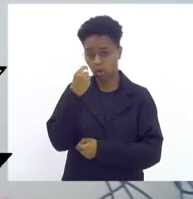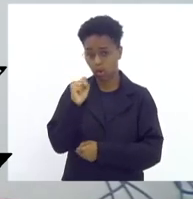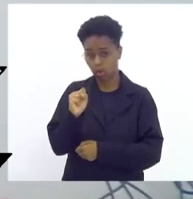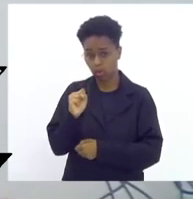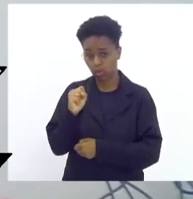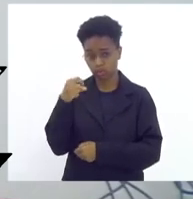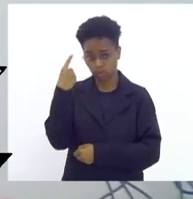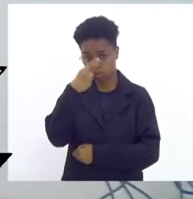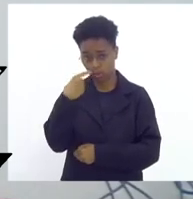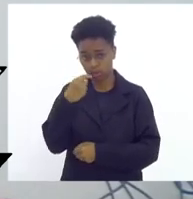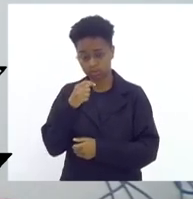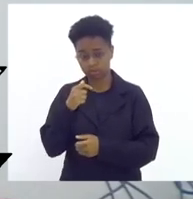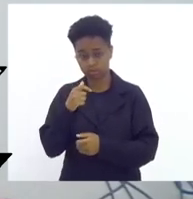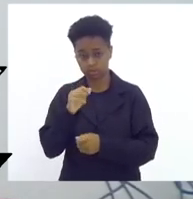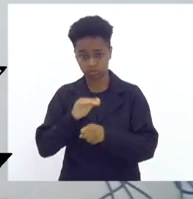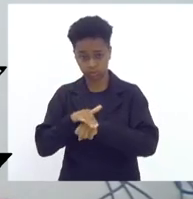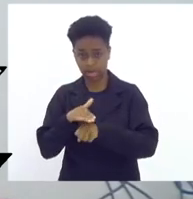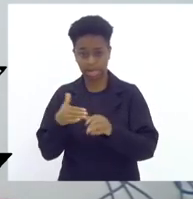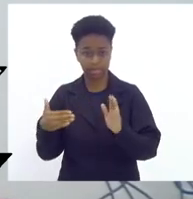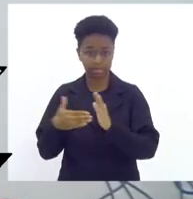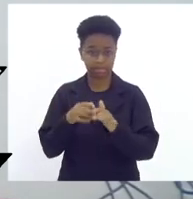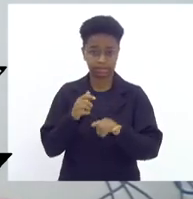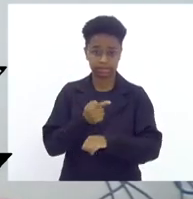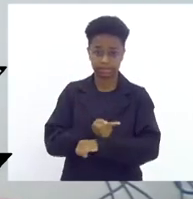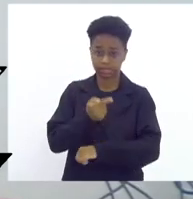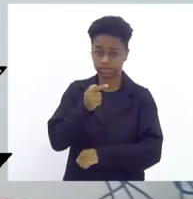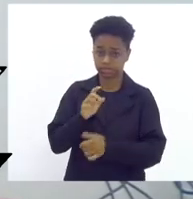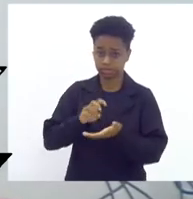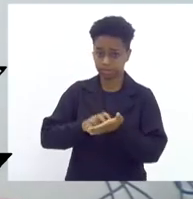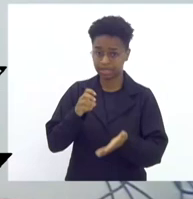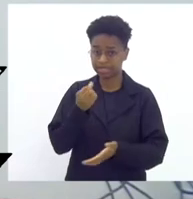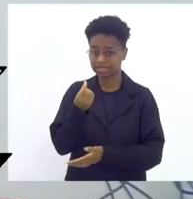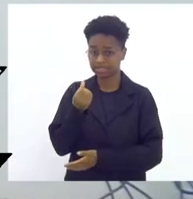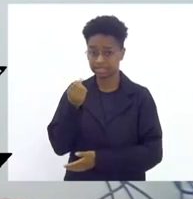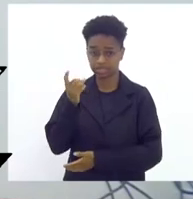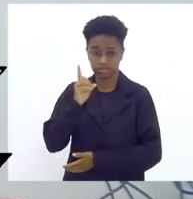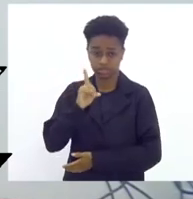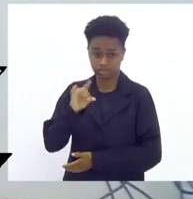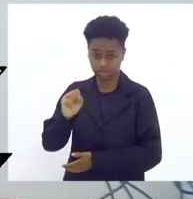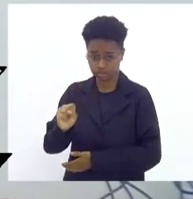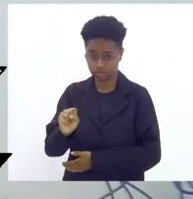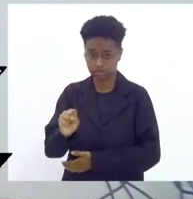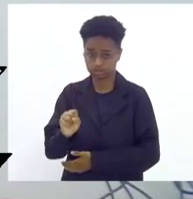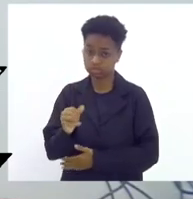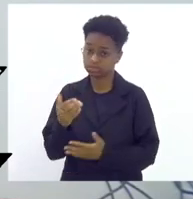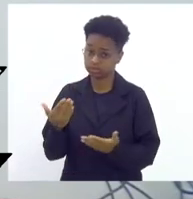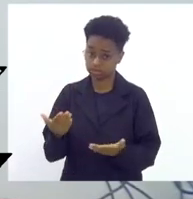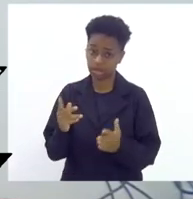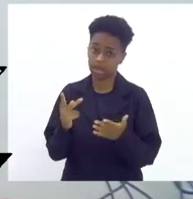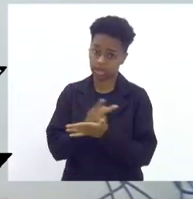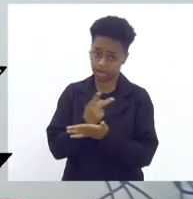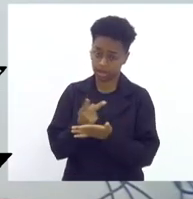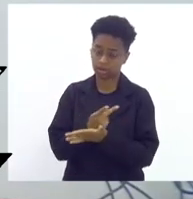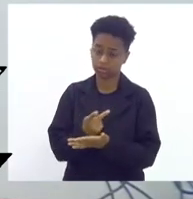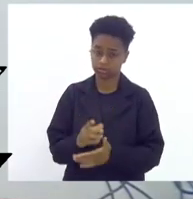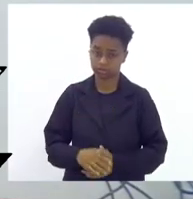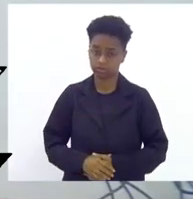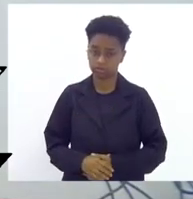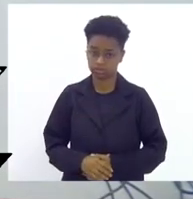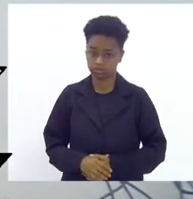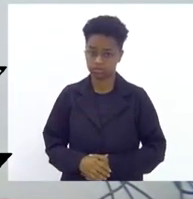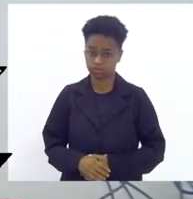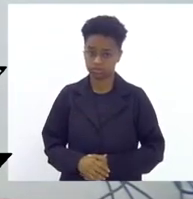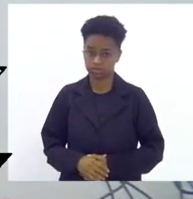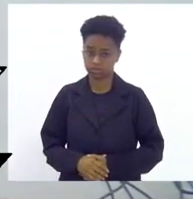até sete oito horas da manhã 6 vezes na semana esse aqui tá muito errado Ele